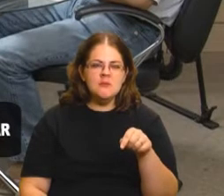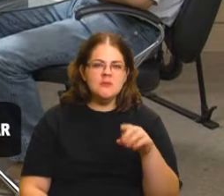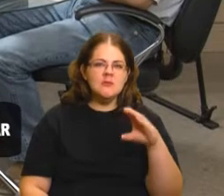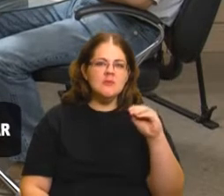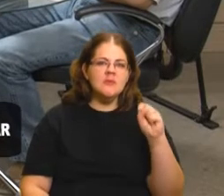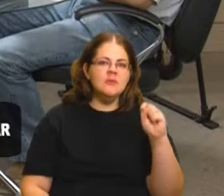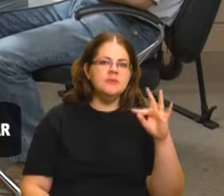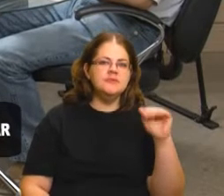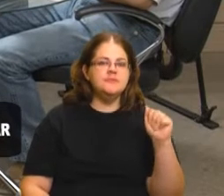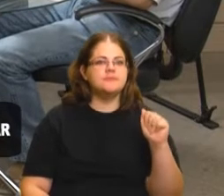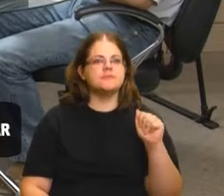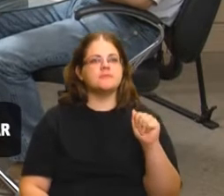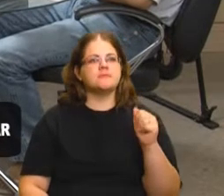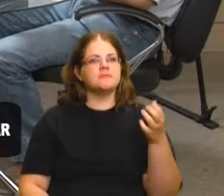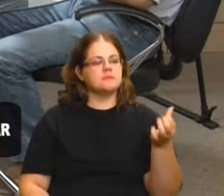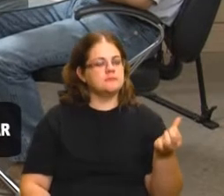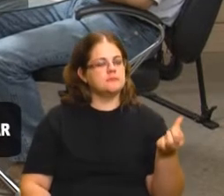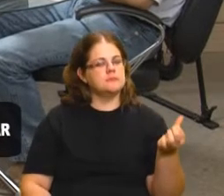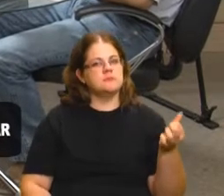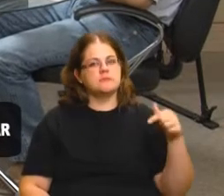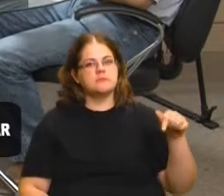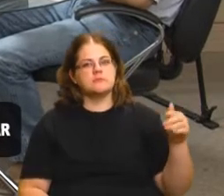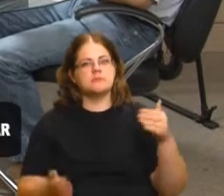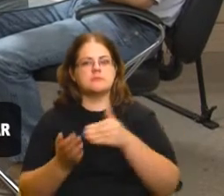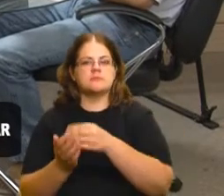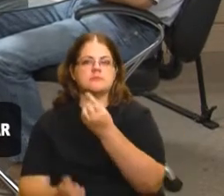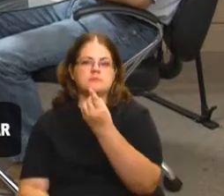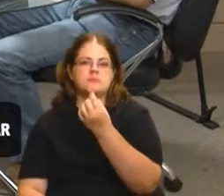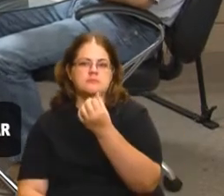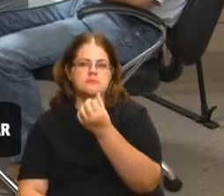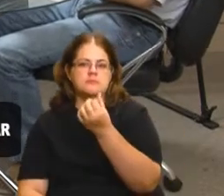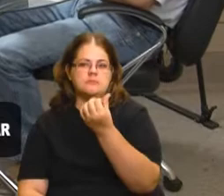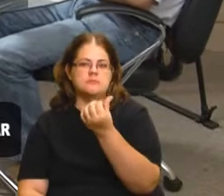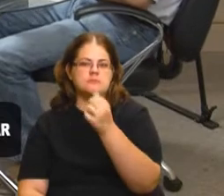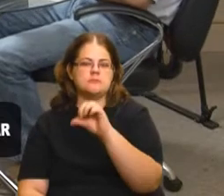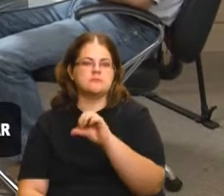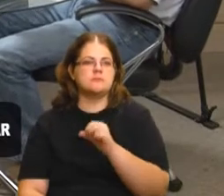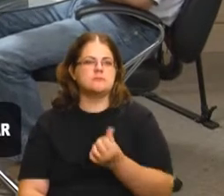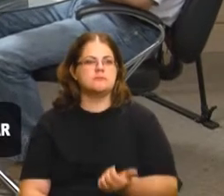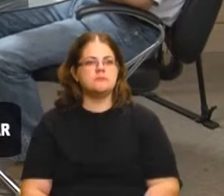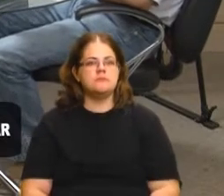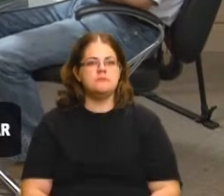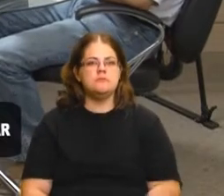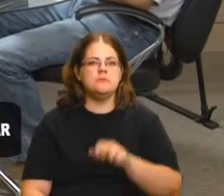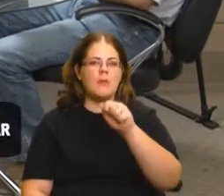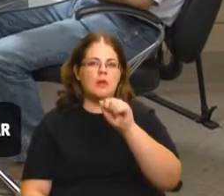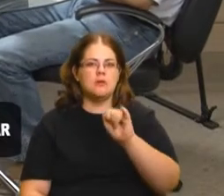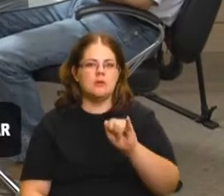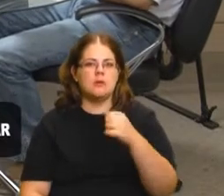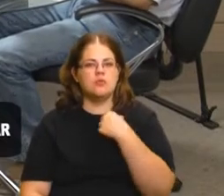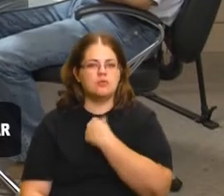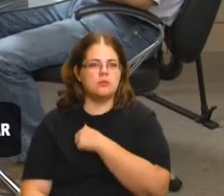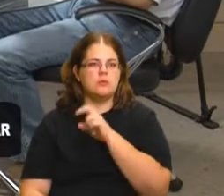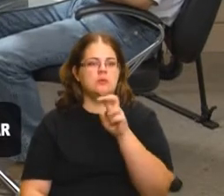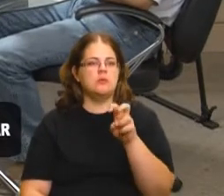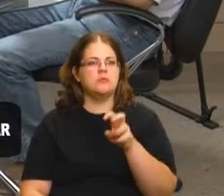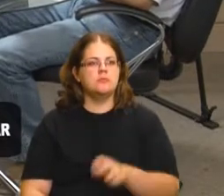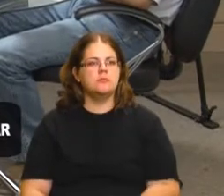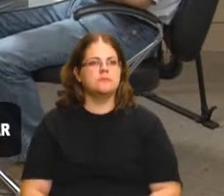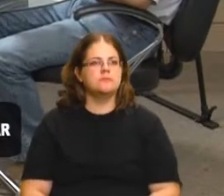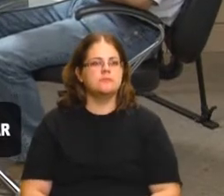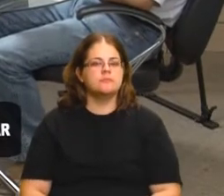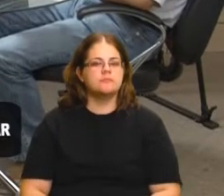de 67 a 69. A 69. Aí o Costa Silva. Foi assinado por ele, ato institucional número